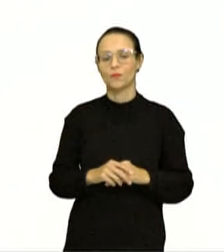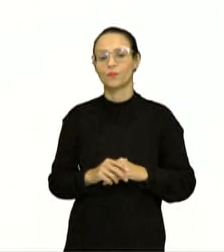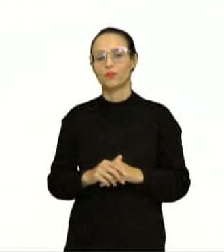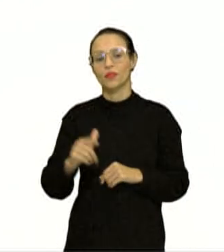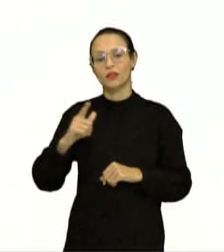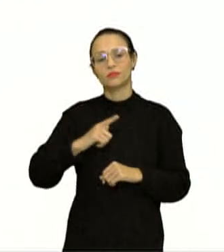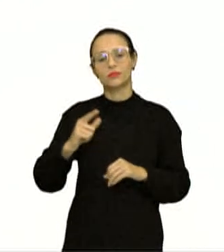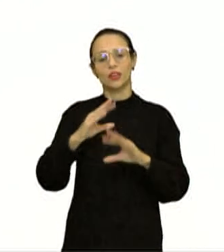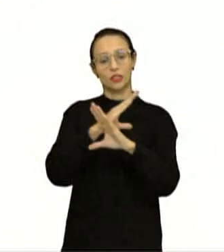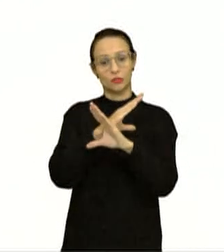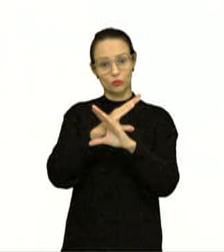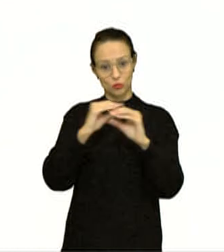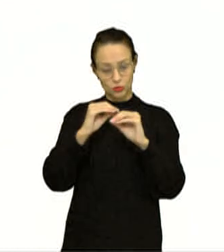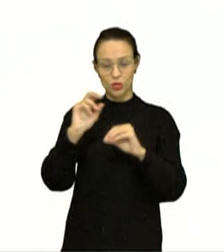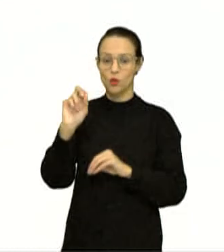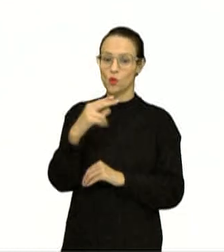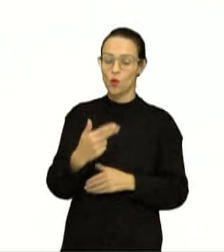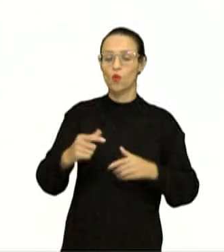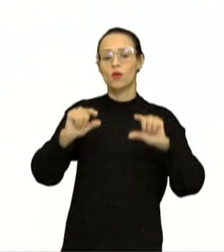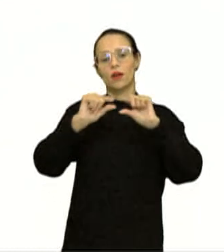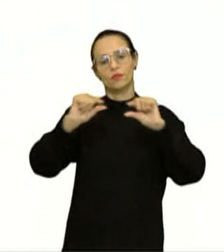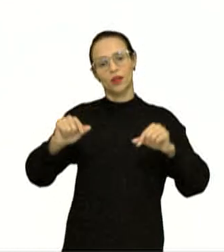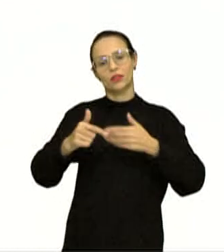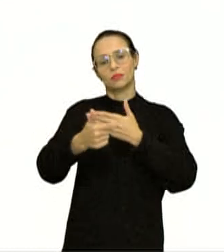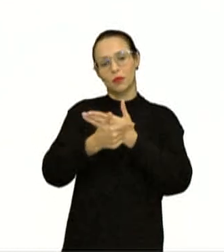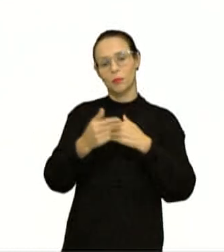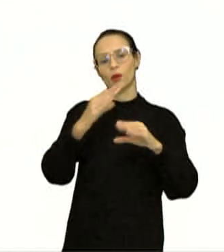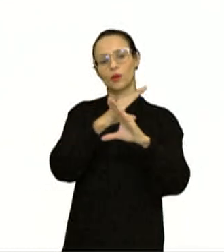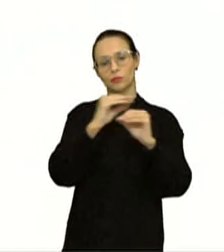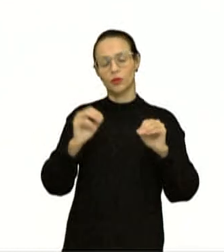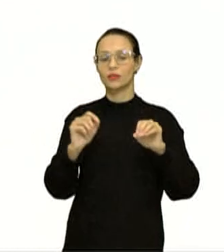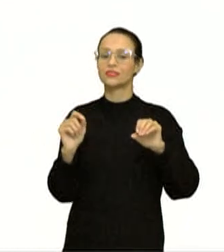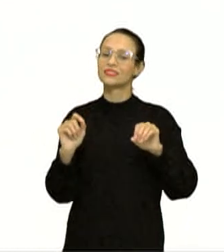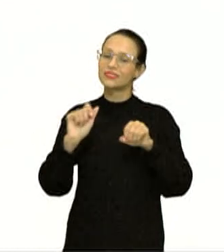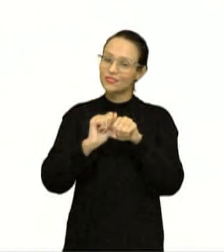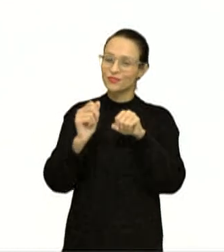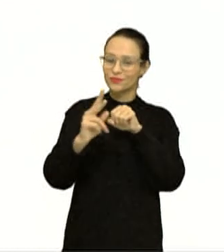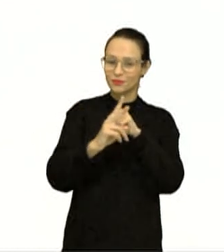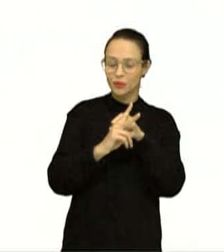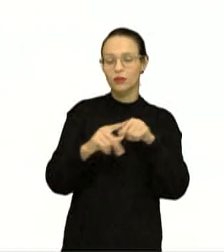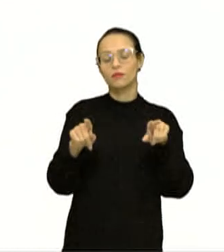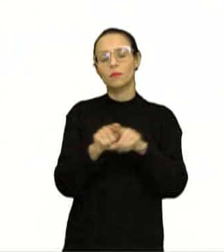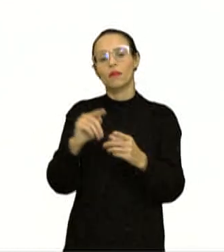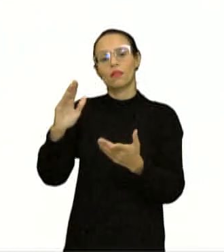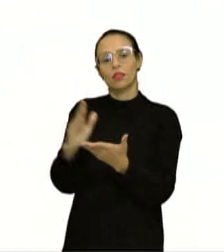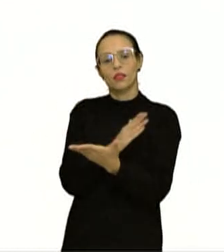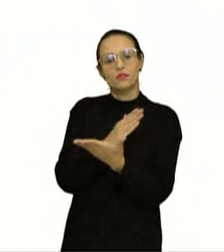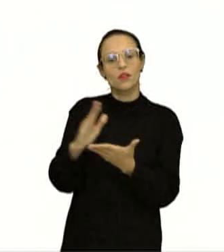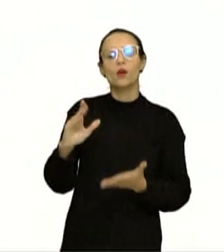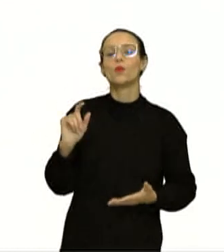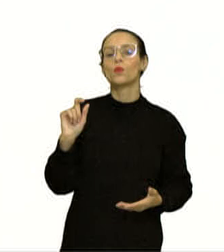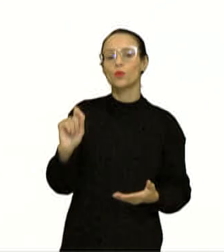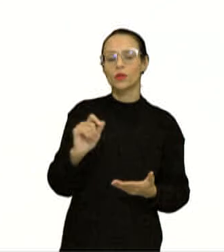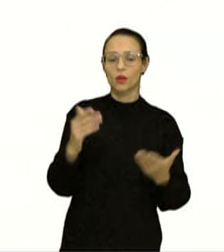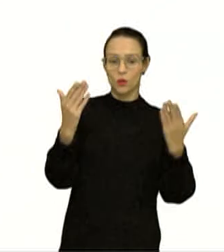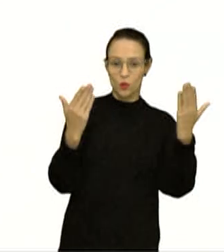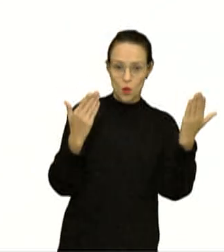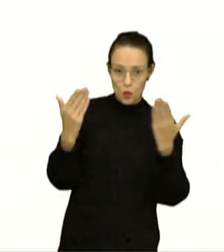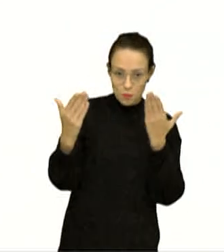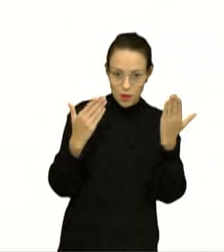uma conjunção ou locução subordinativa adverbial e podem ser classificadas em